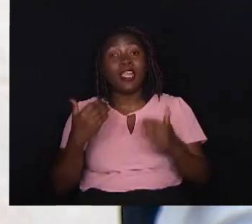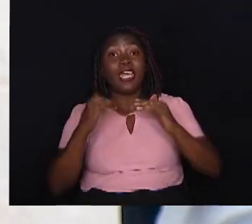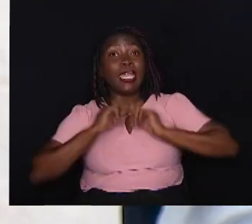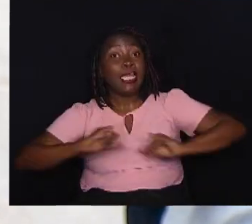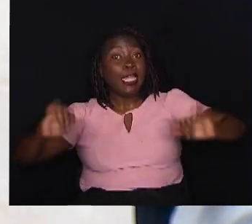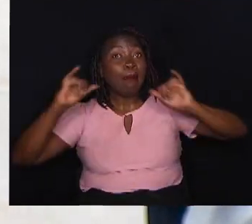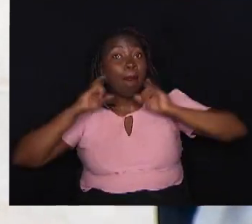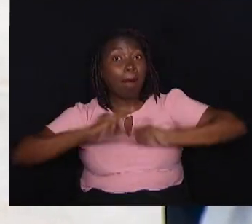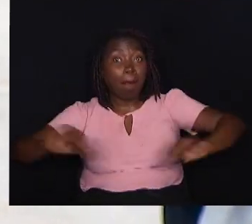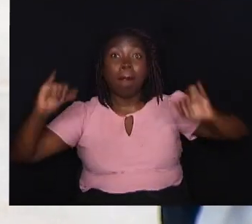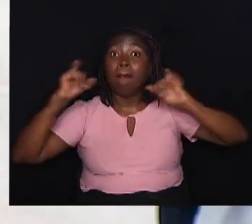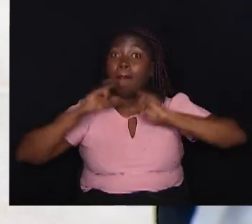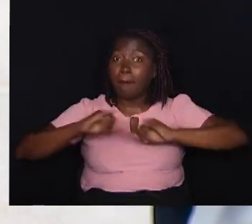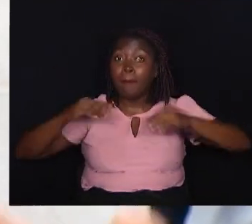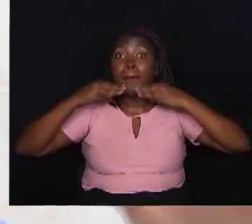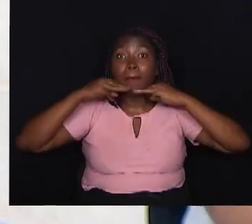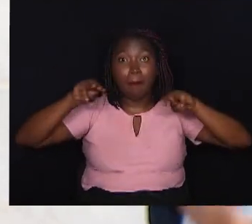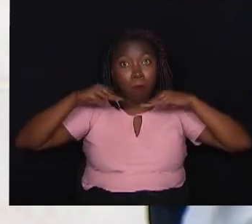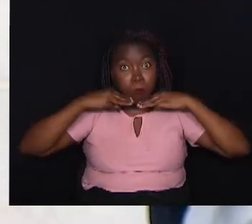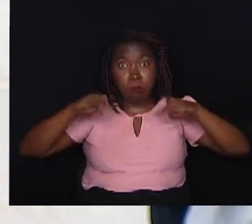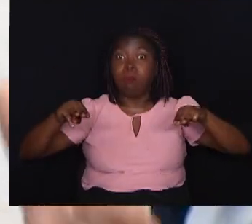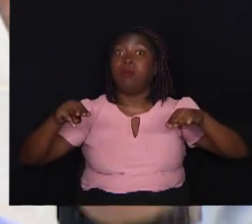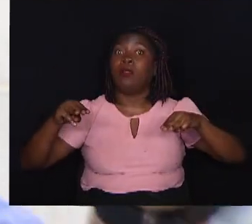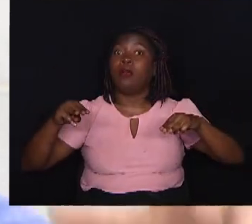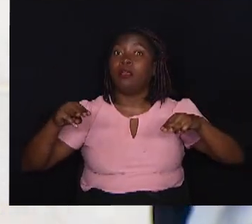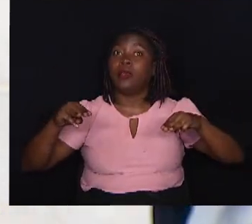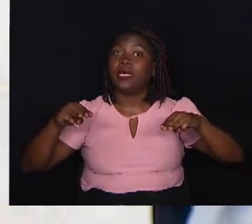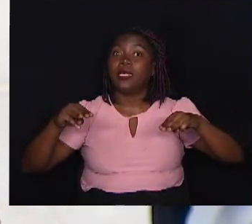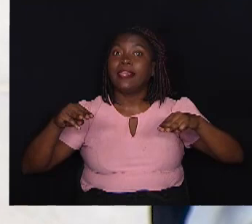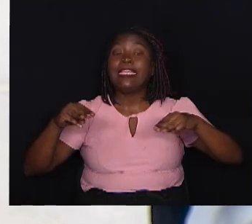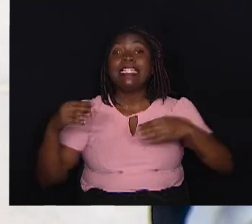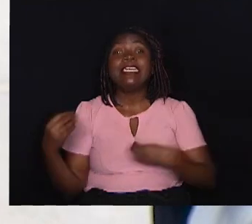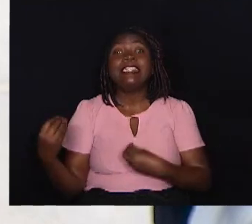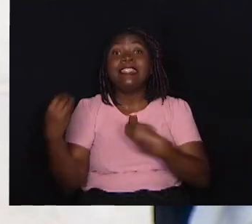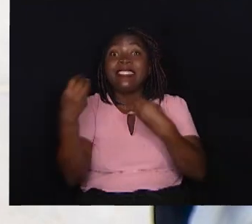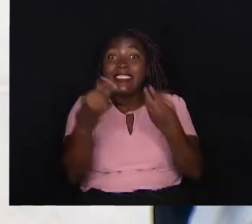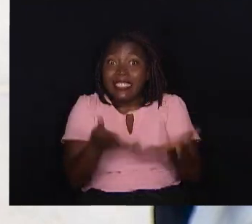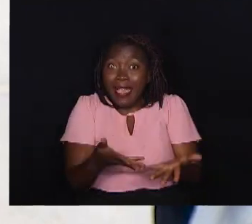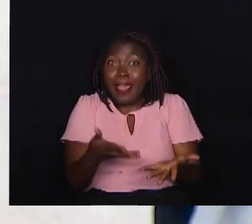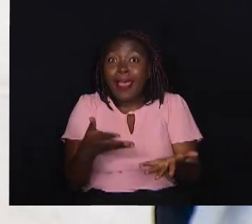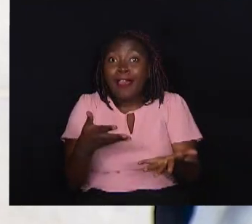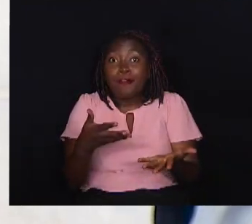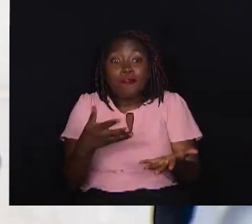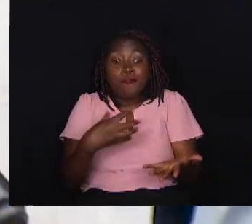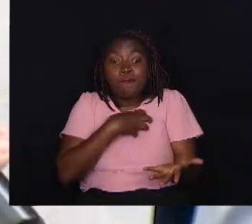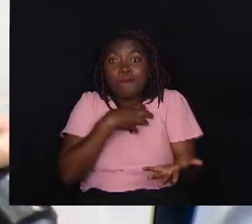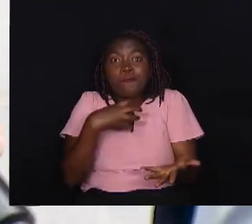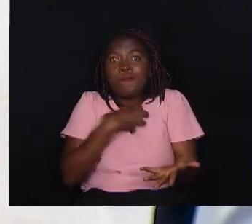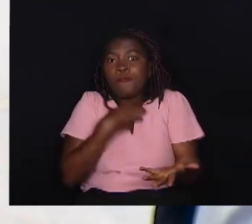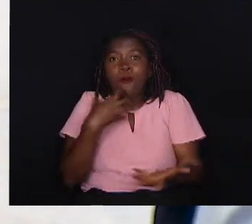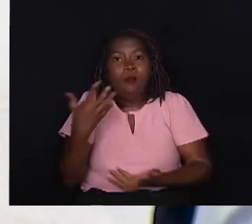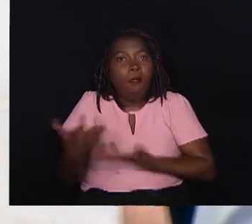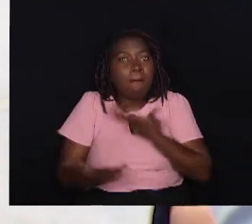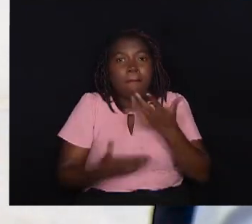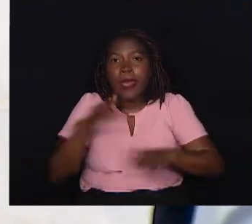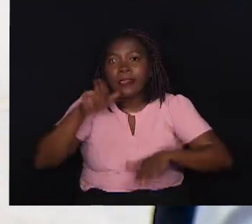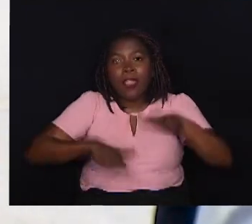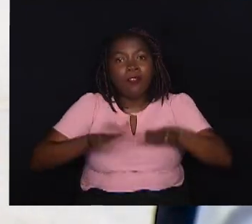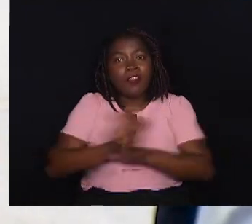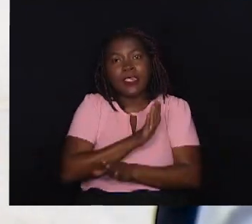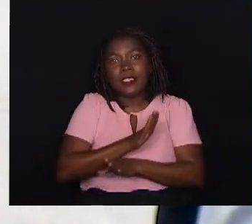a imprensa, para divulgar da publicidade e dar a forma e talvez